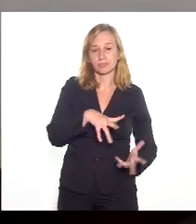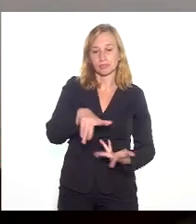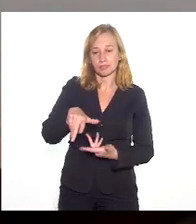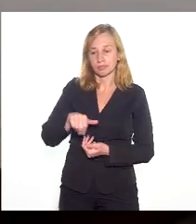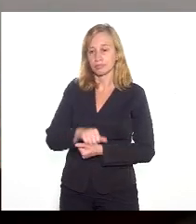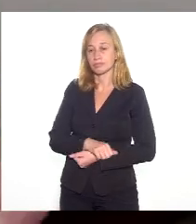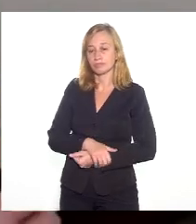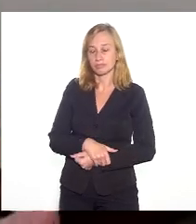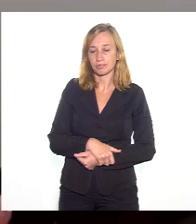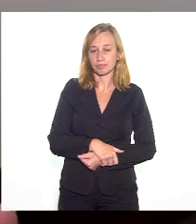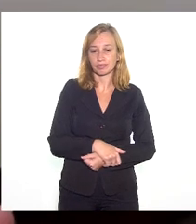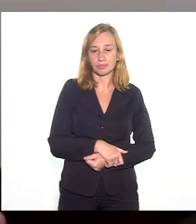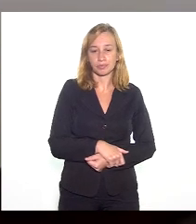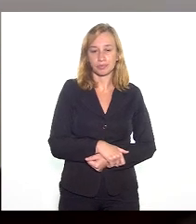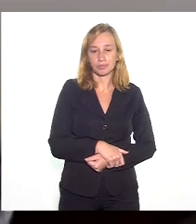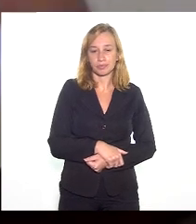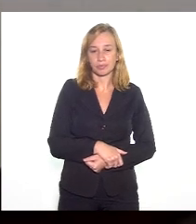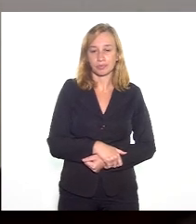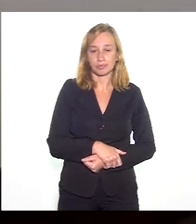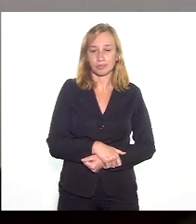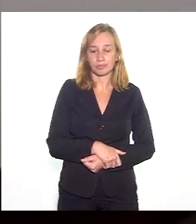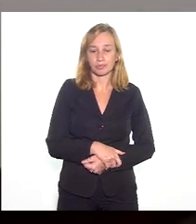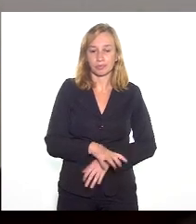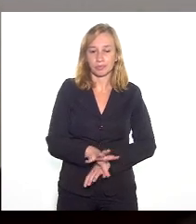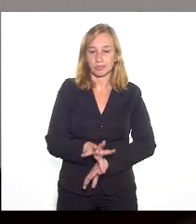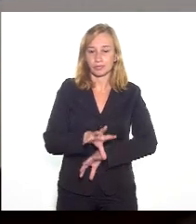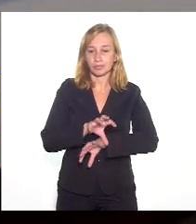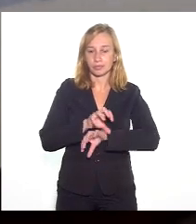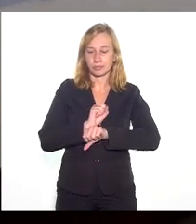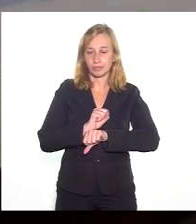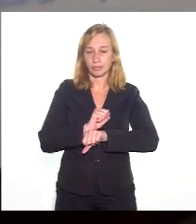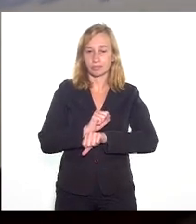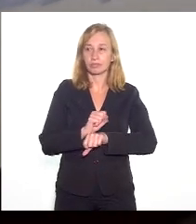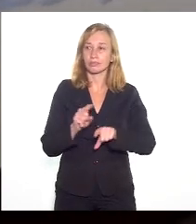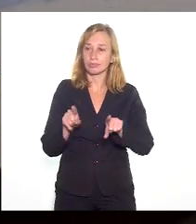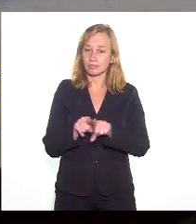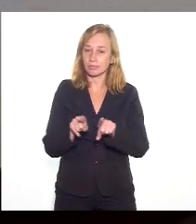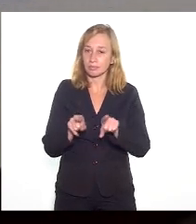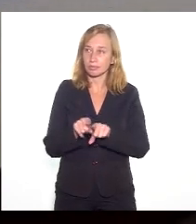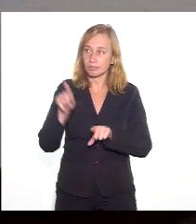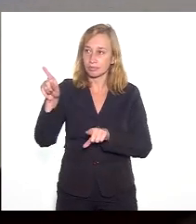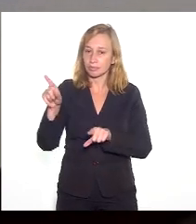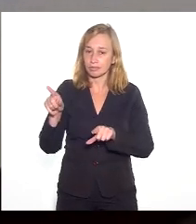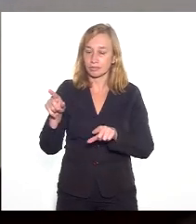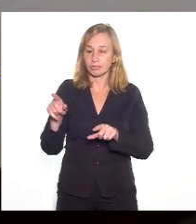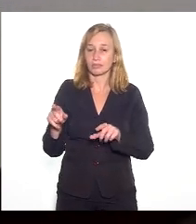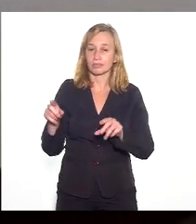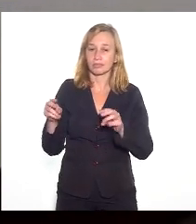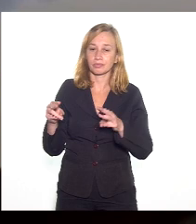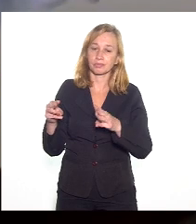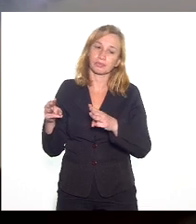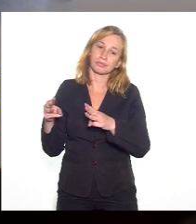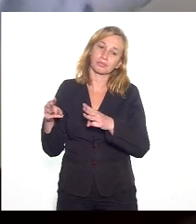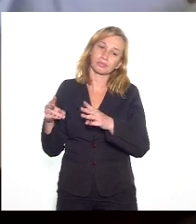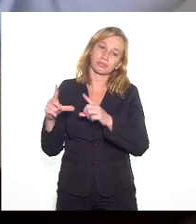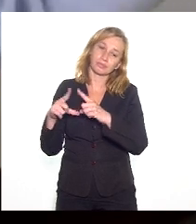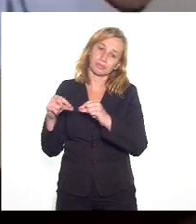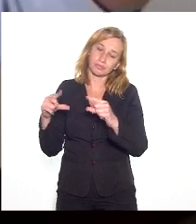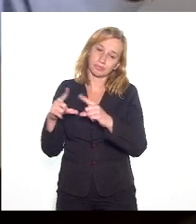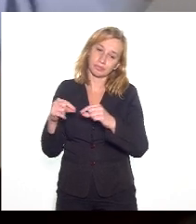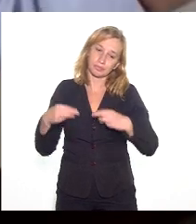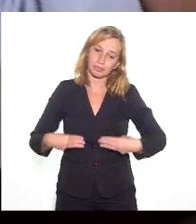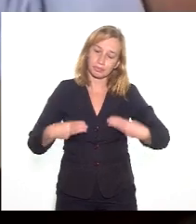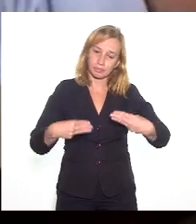nesse ambiente contaminado, que parte também de Brasília, em que o ministro da Economia chegou a dizer em